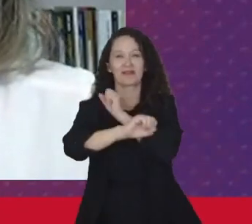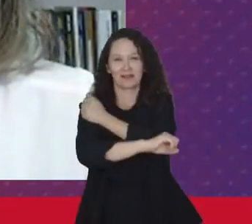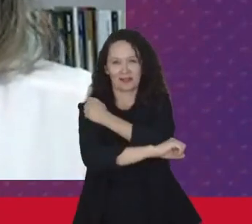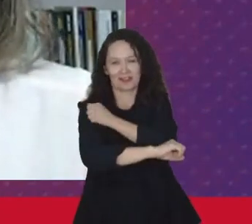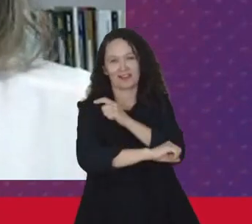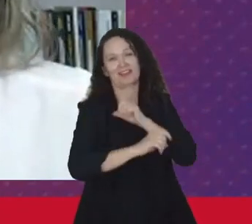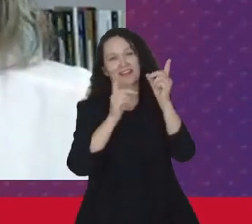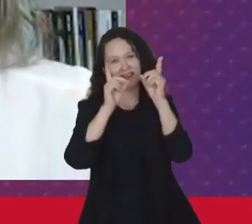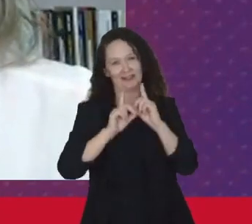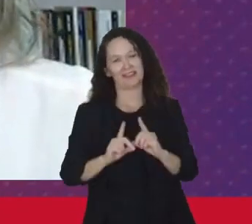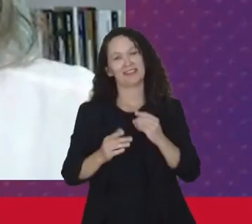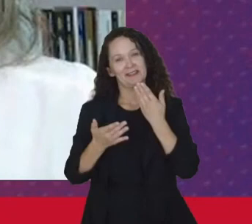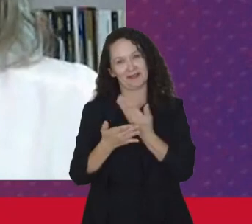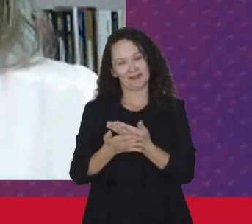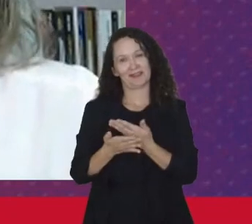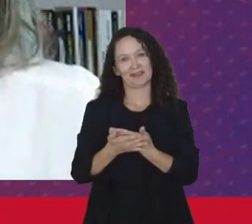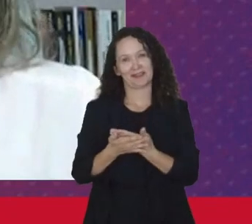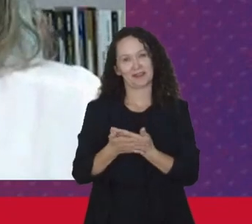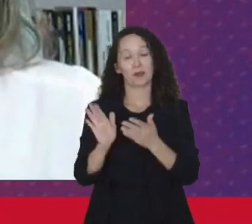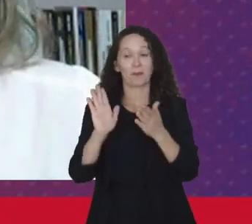com deficiência.